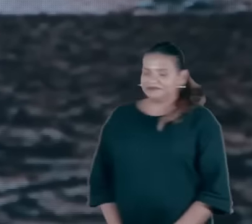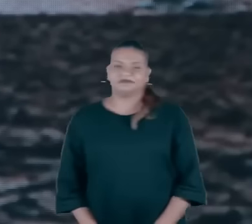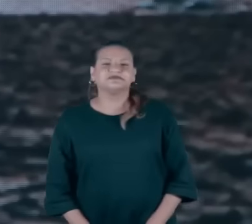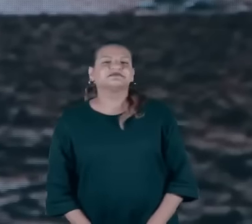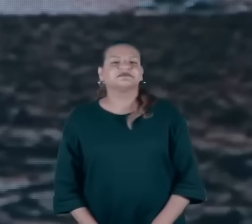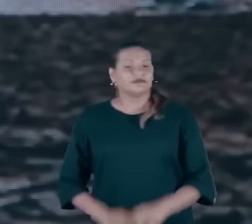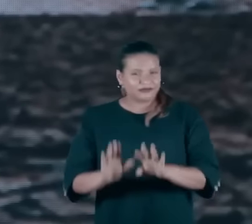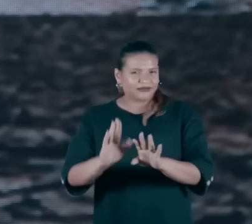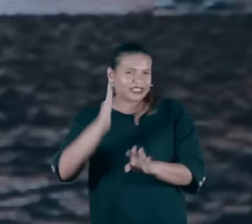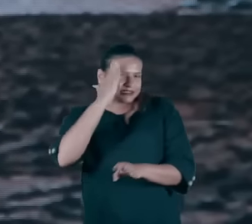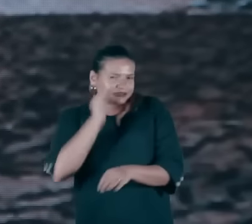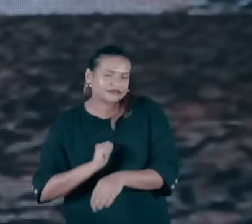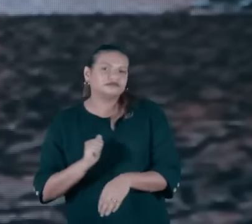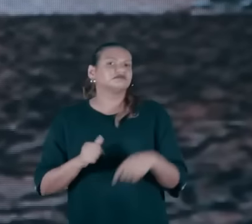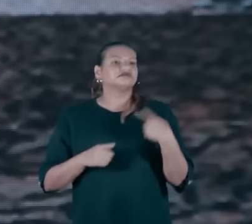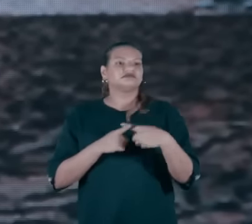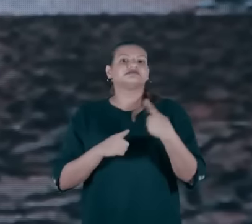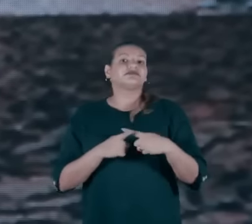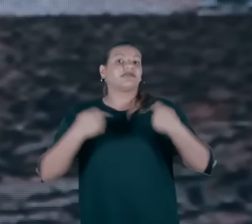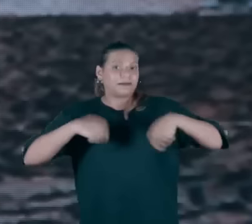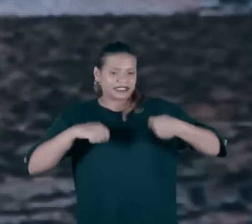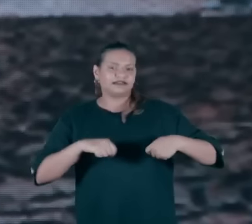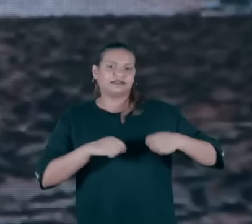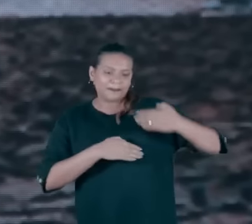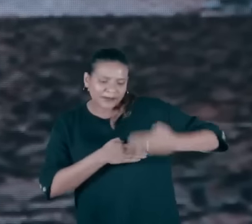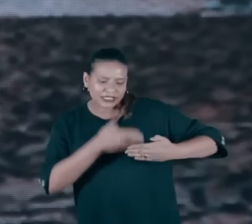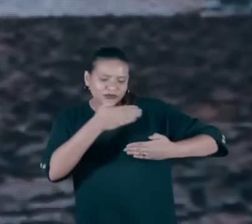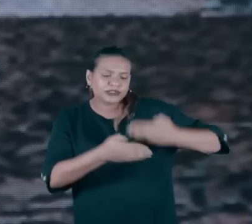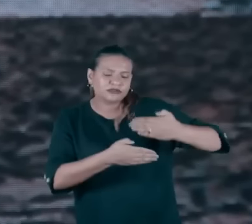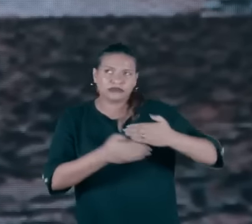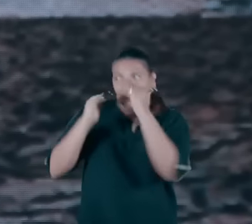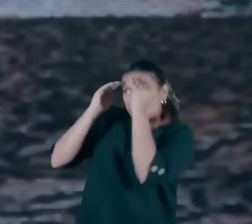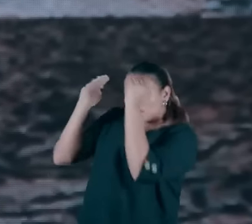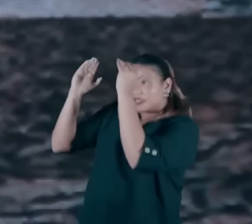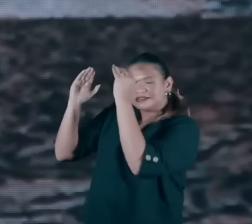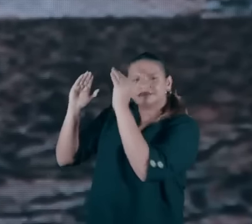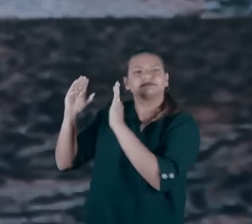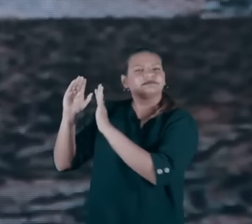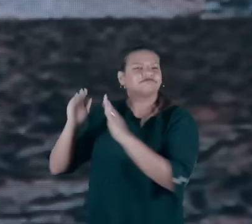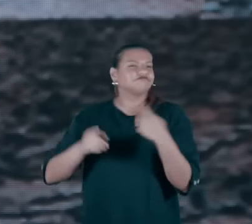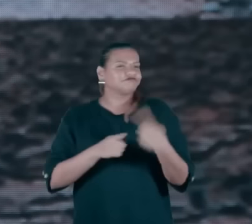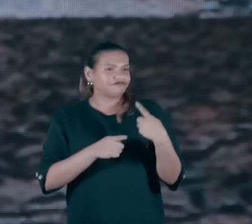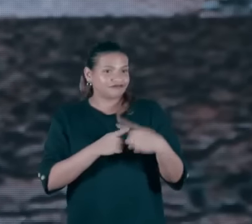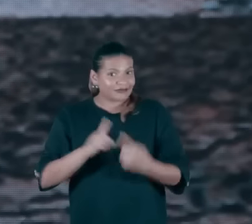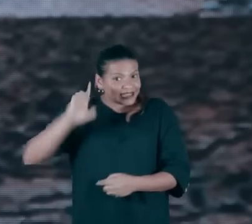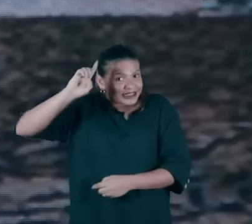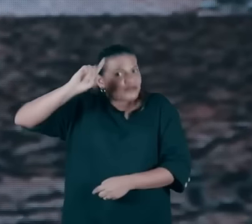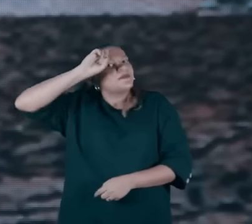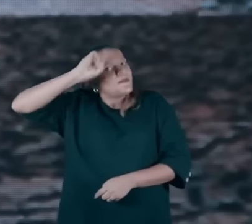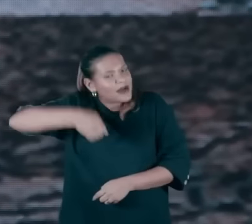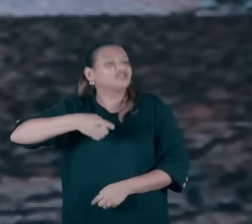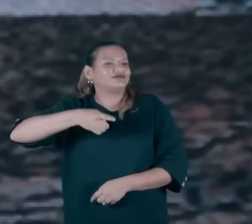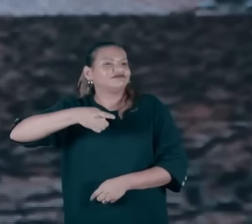passo sem saber todos os outros quantos querem saber isso porque o Deus que te trouxe até aqui é o